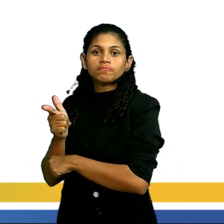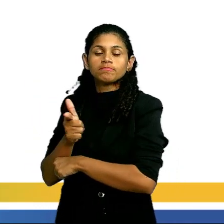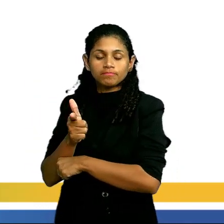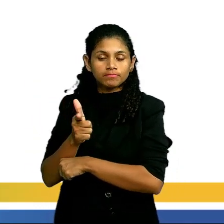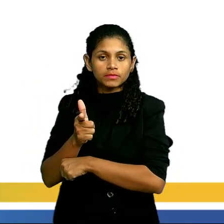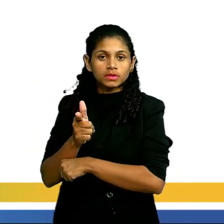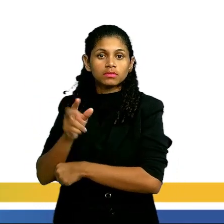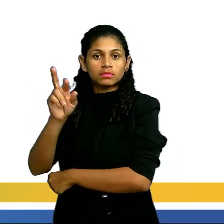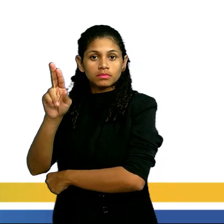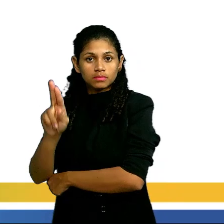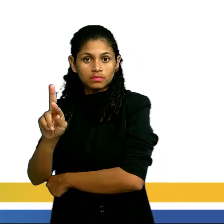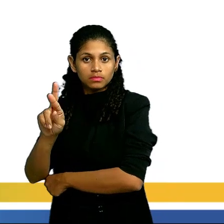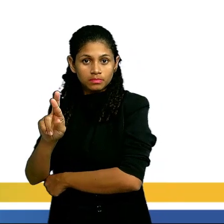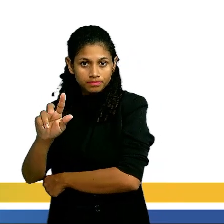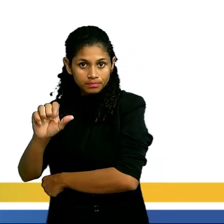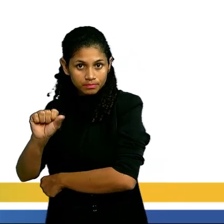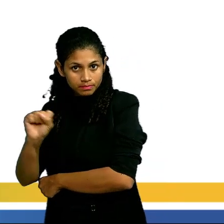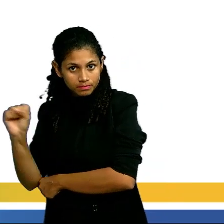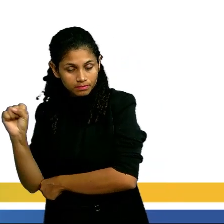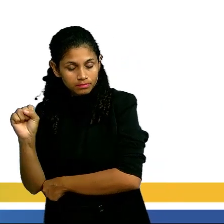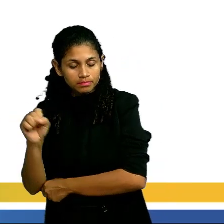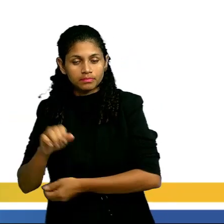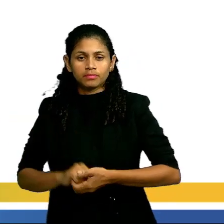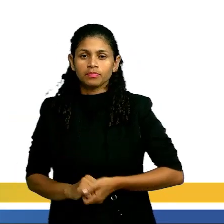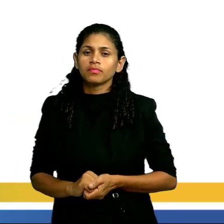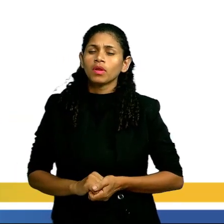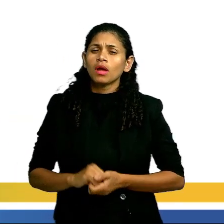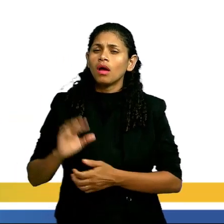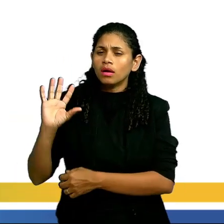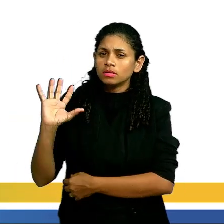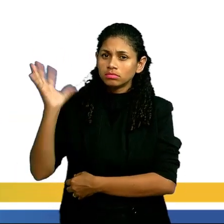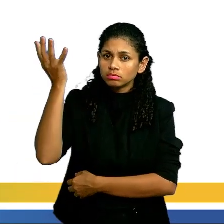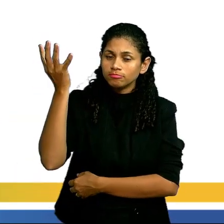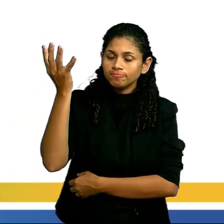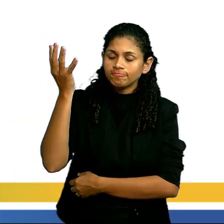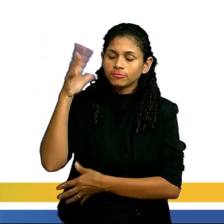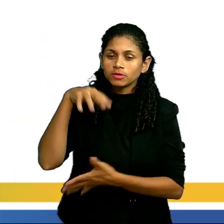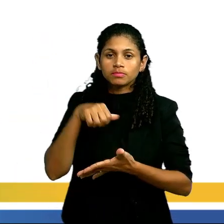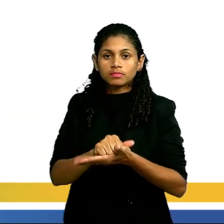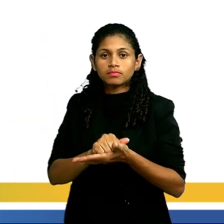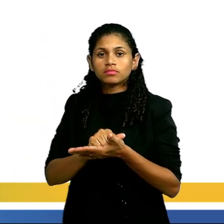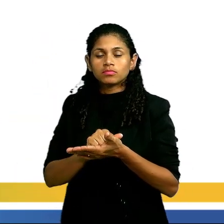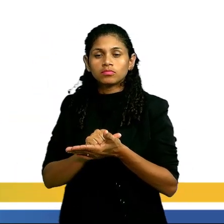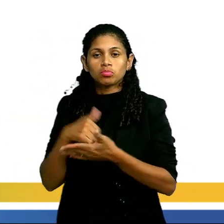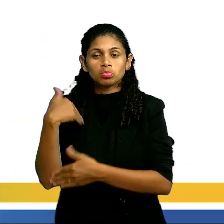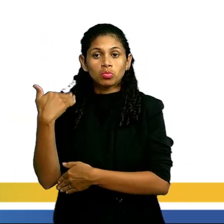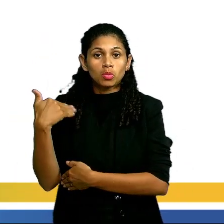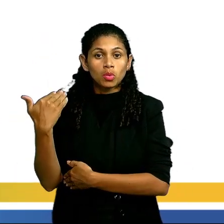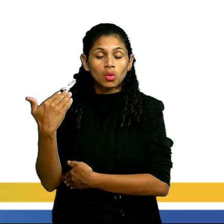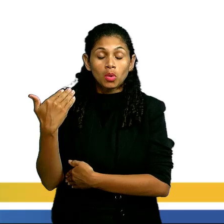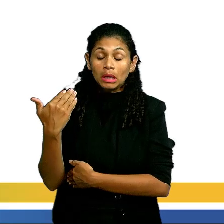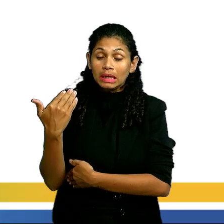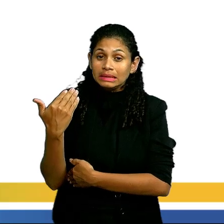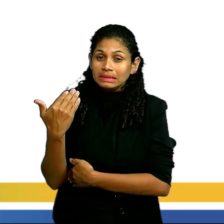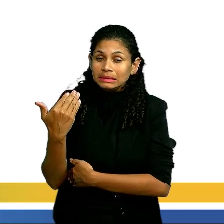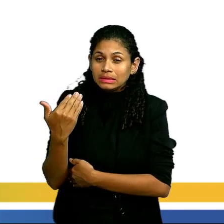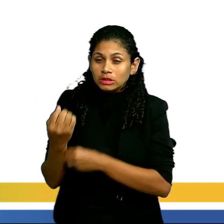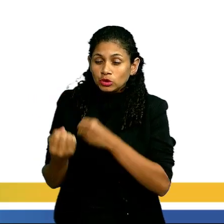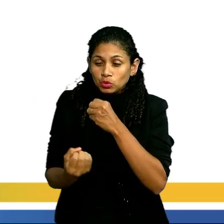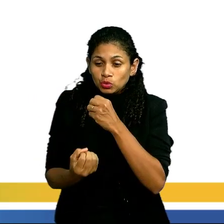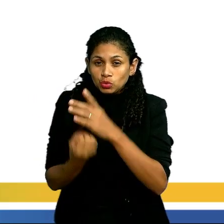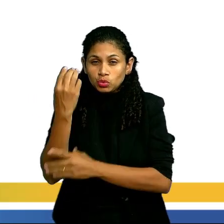União Soviética. Esse evento, gente, ele vai ser marcado, então, pela quase eclosão da Terceira Guerra